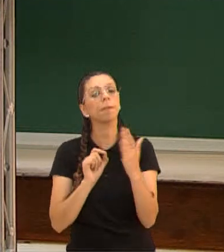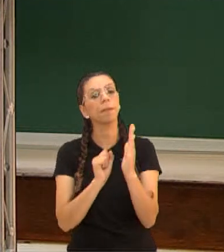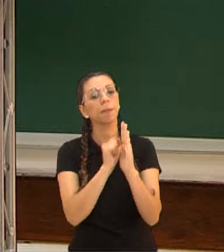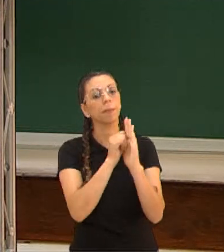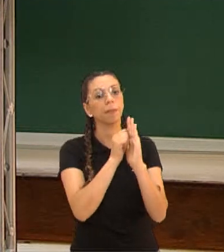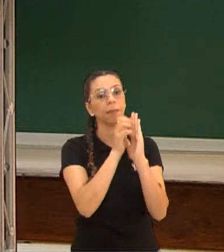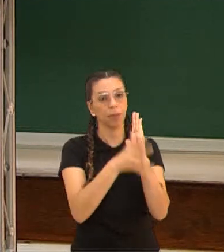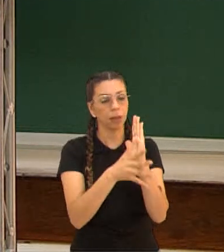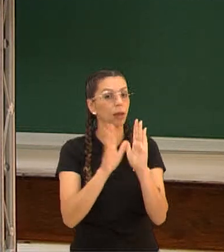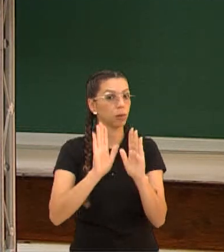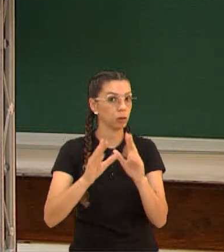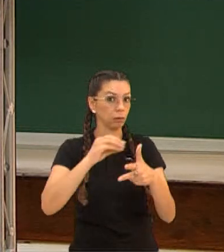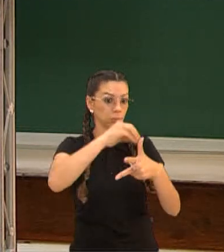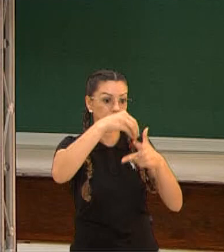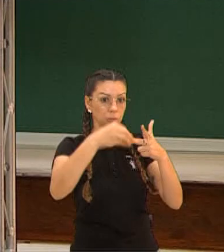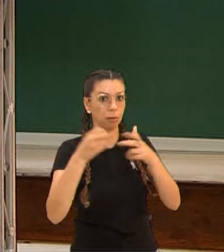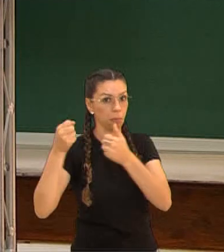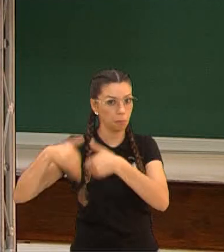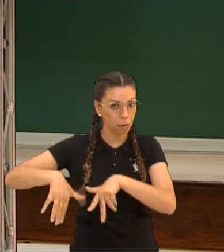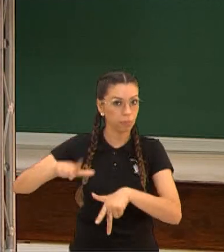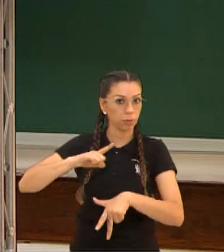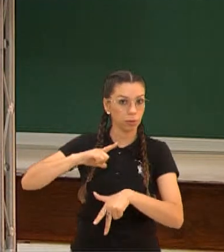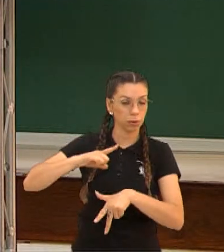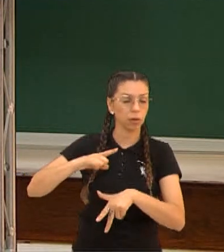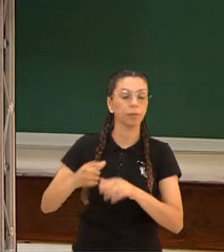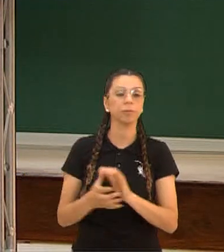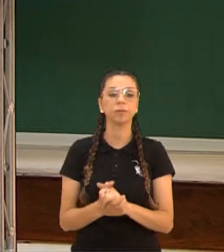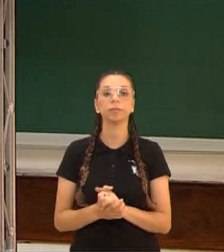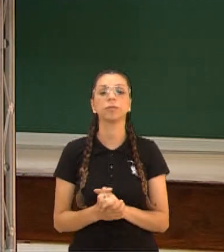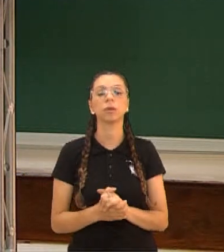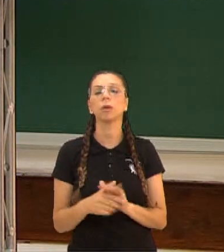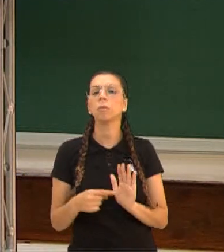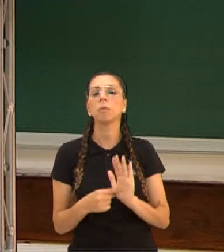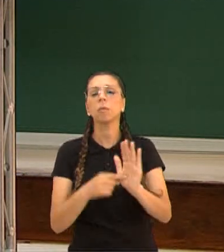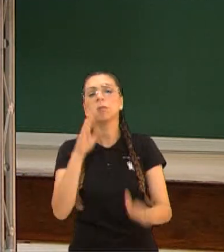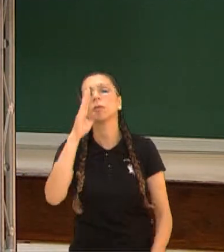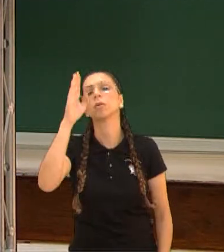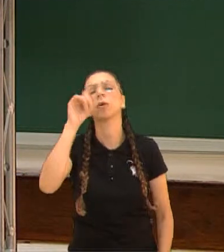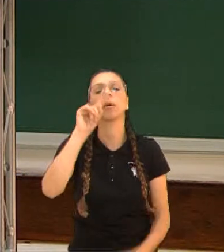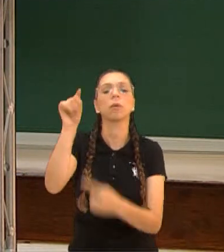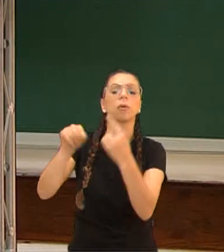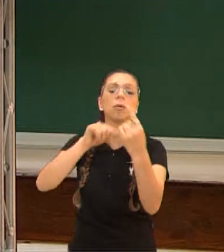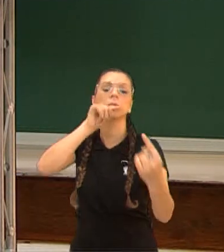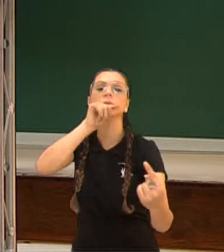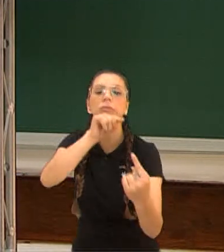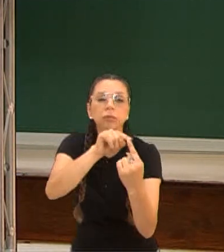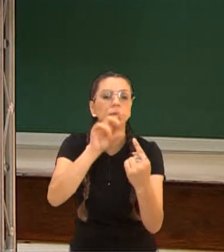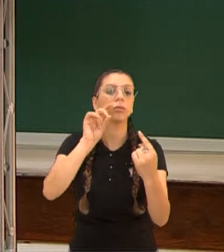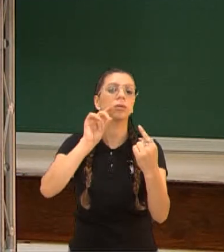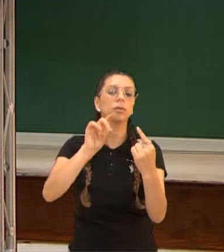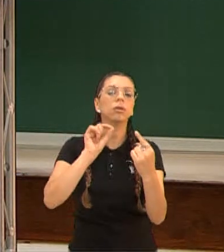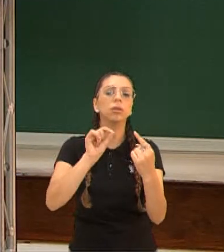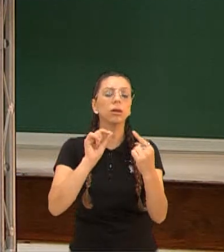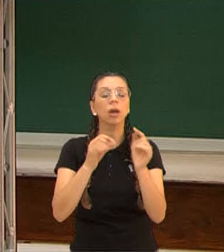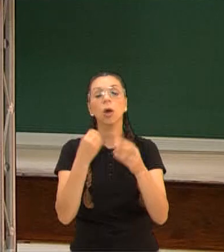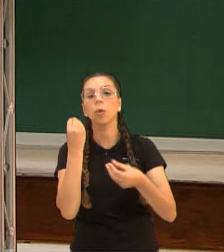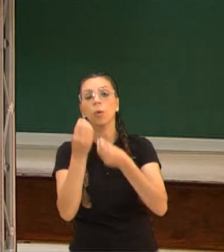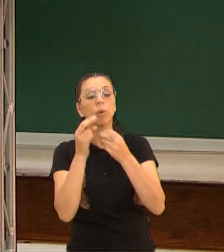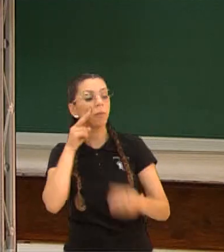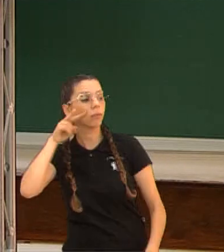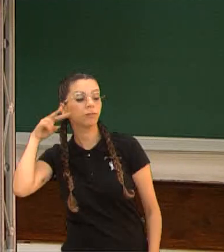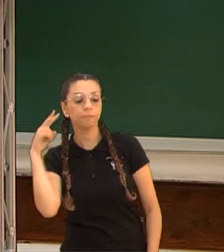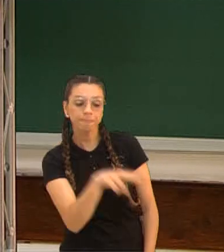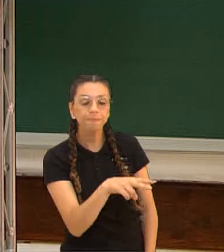já caiu em Enem, né? Eles não idealizam nada. O objetivo deles é retratar como eles veem,